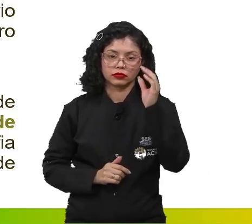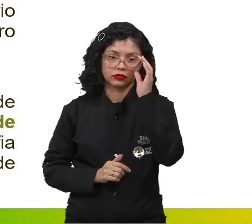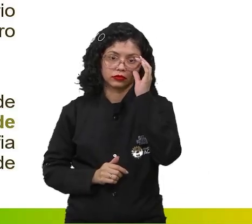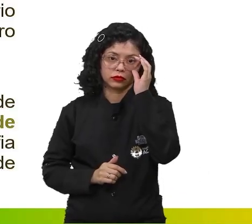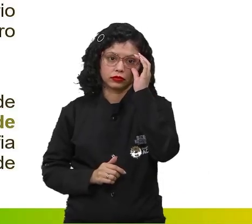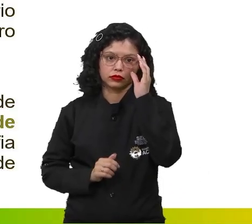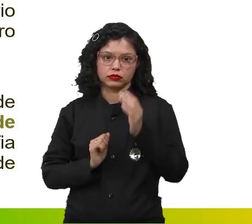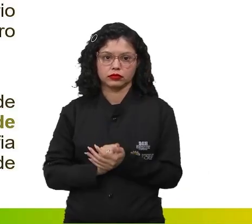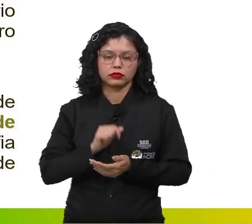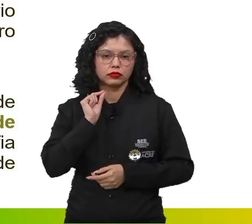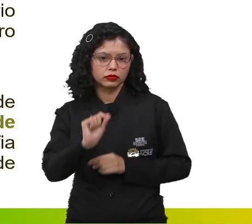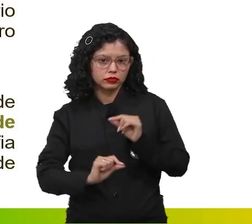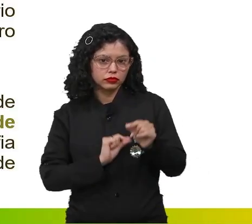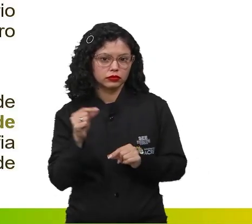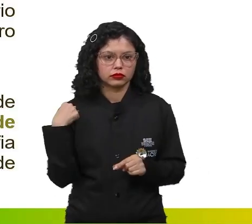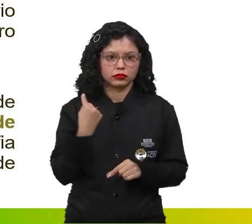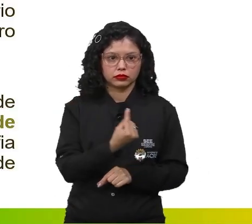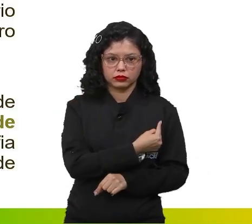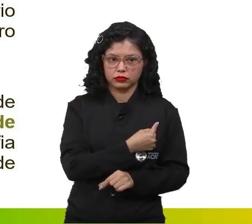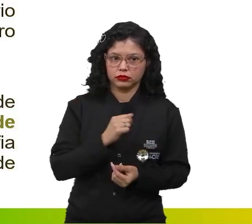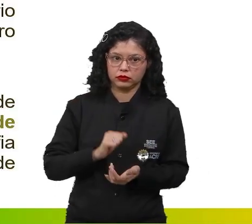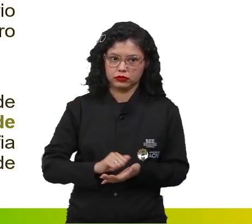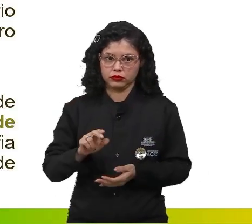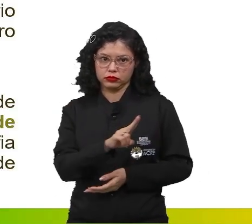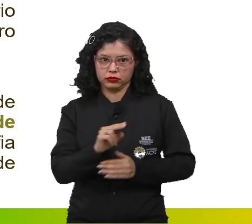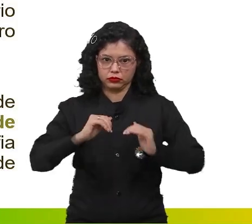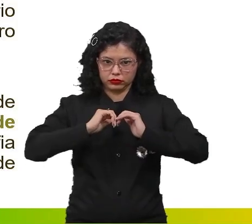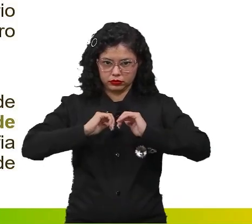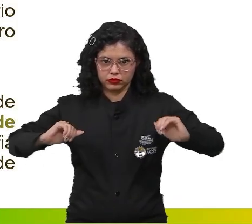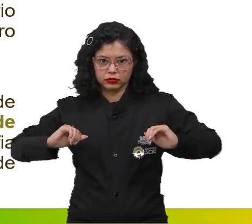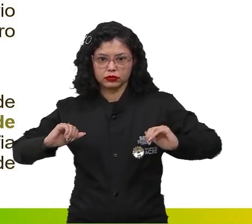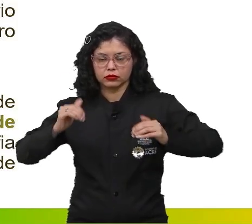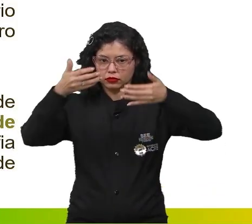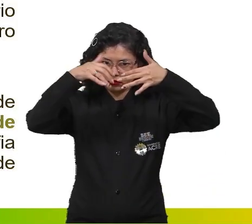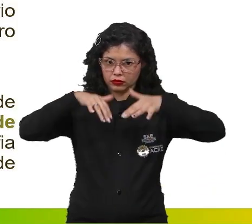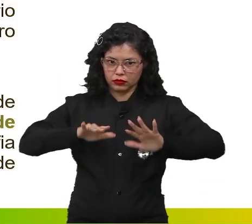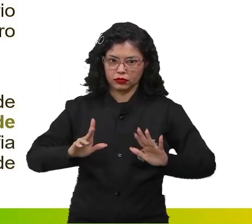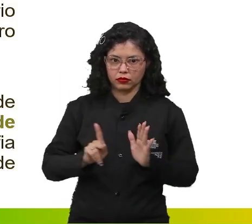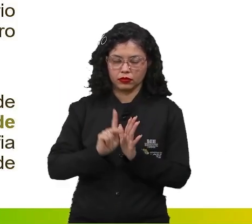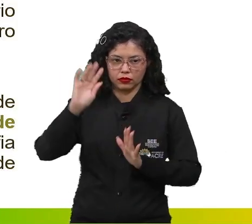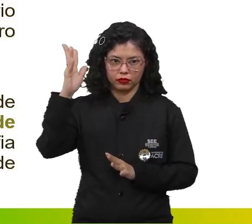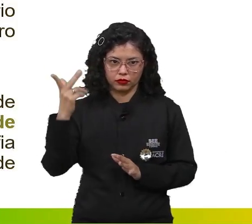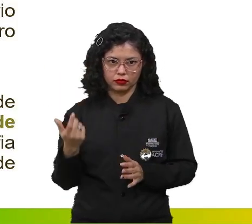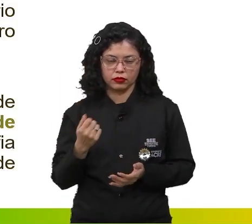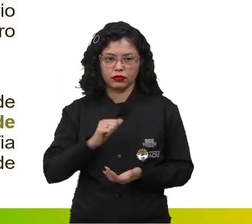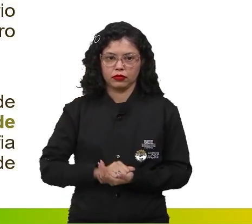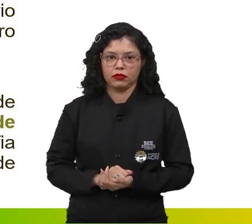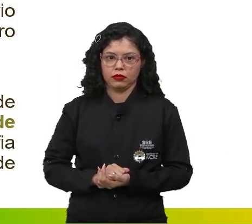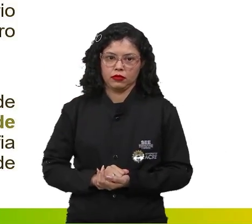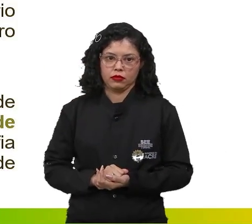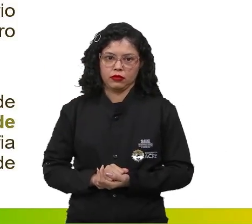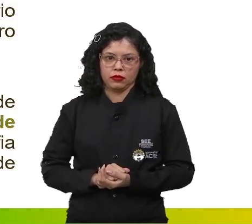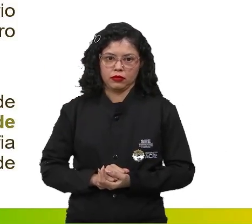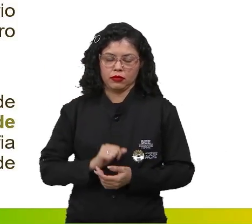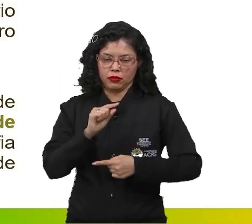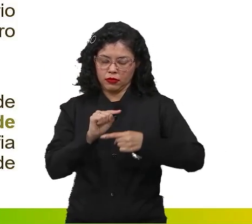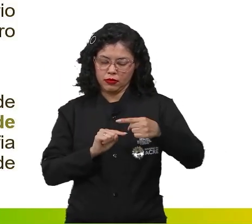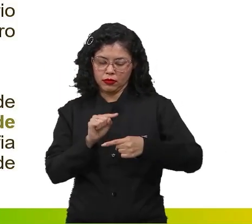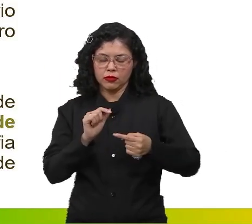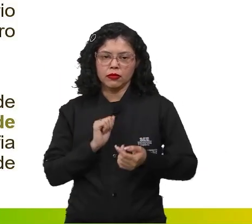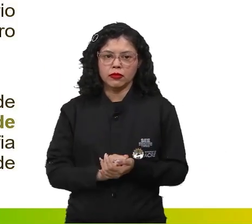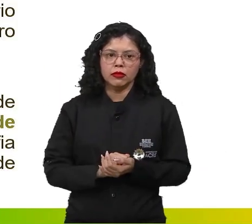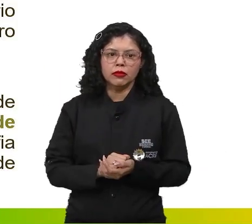conhecimento. É o que nós chamamos aí de divisão natural da África. Ela é dividida por